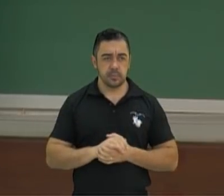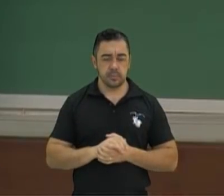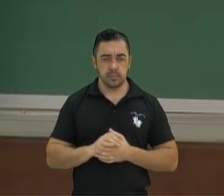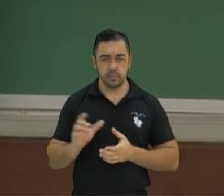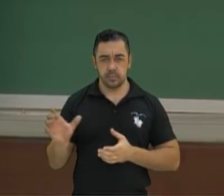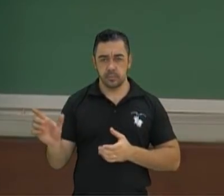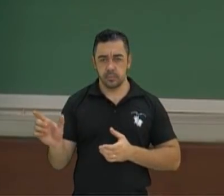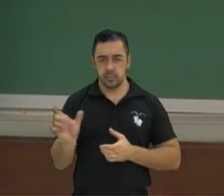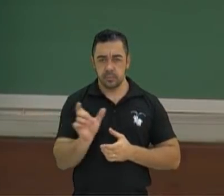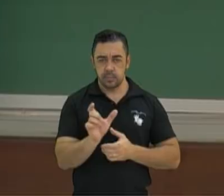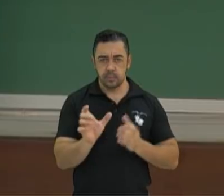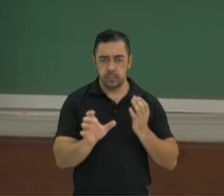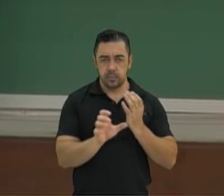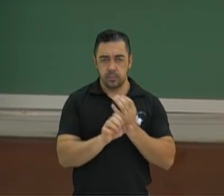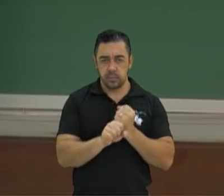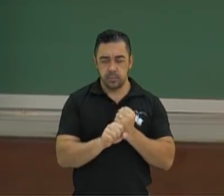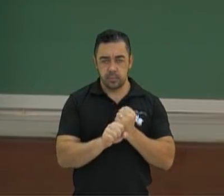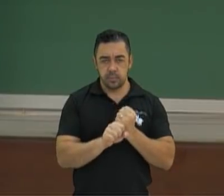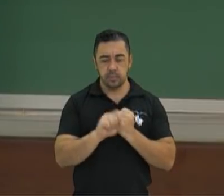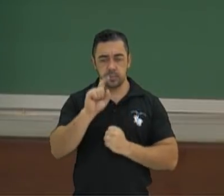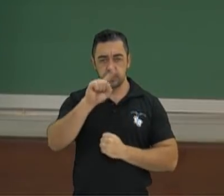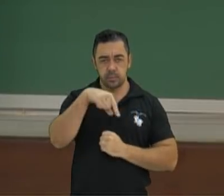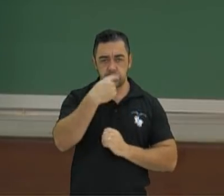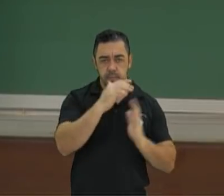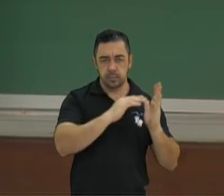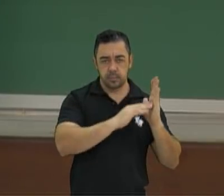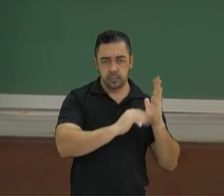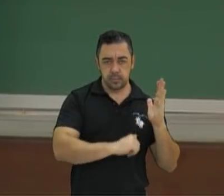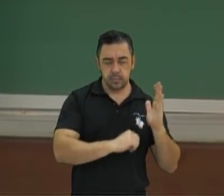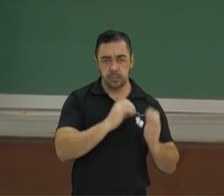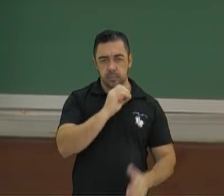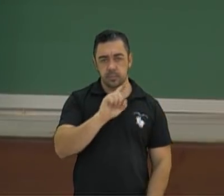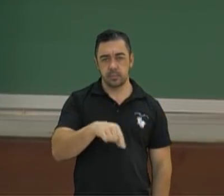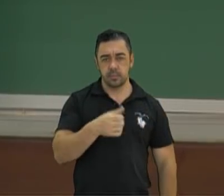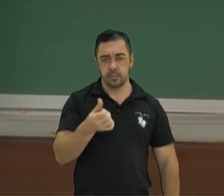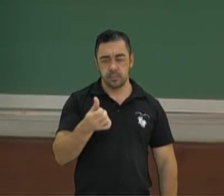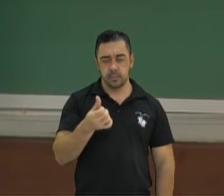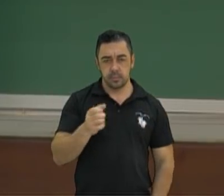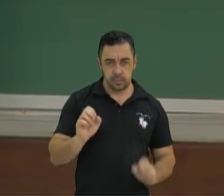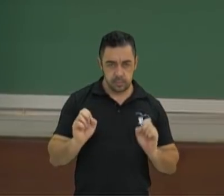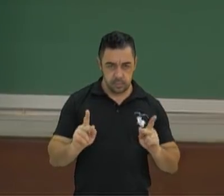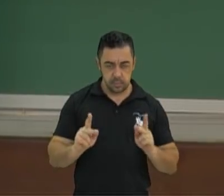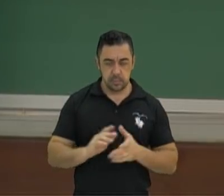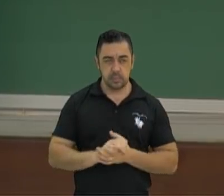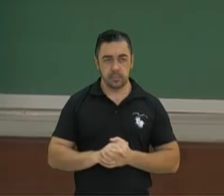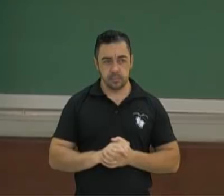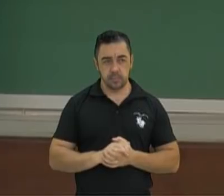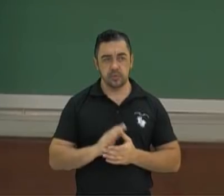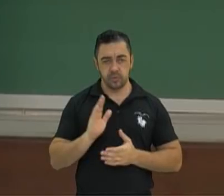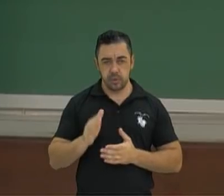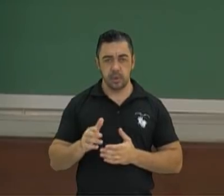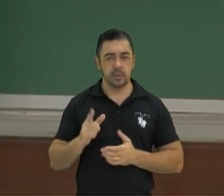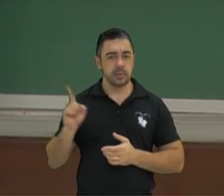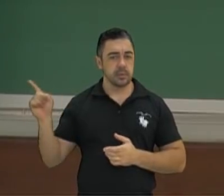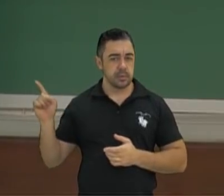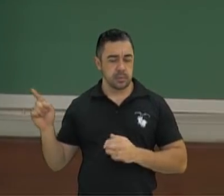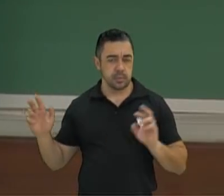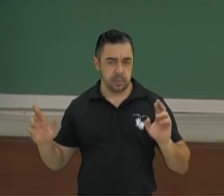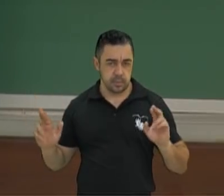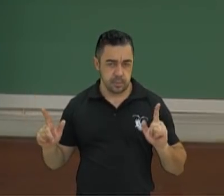somar esses dois valores e depois diminuir esse 0,6, tá? Já que ele está com o